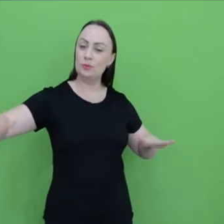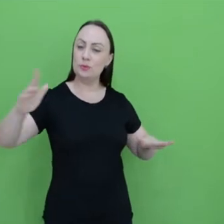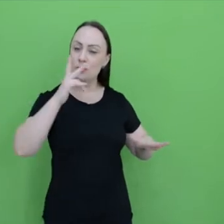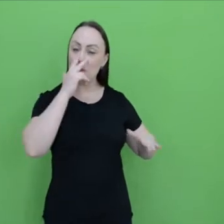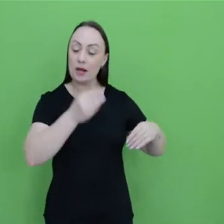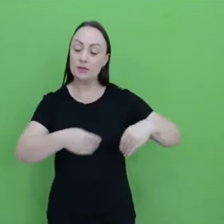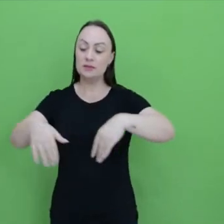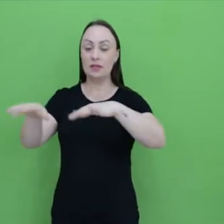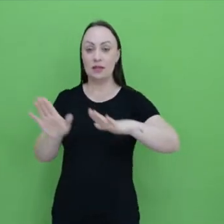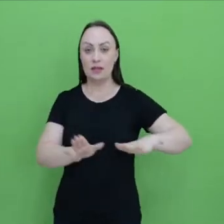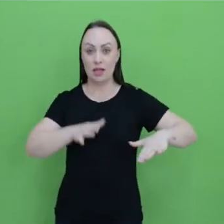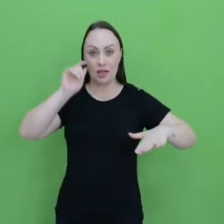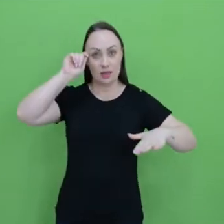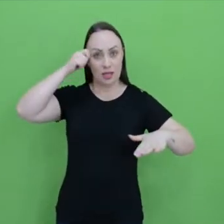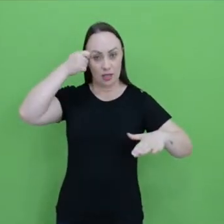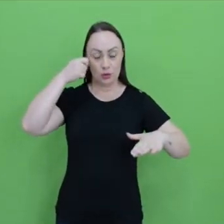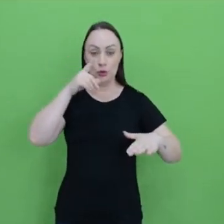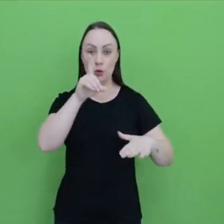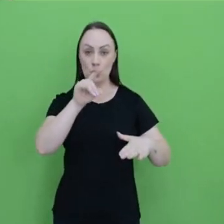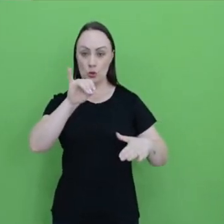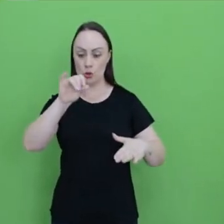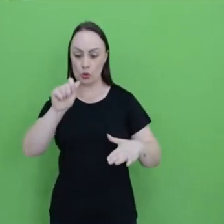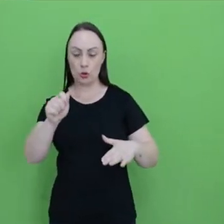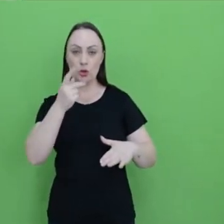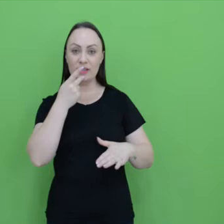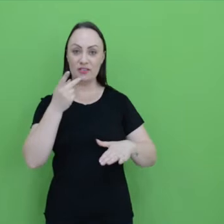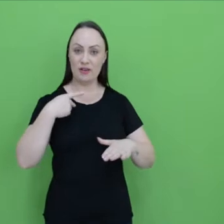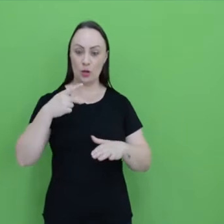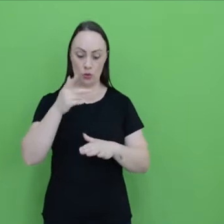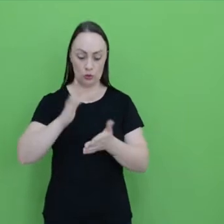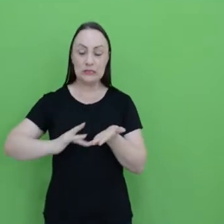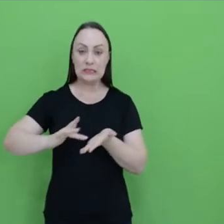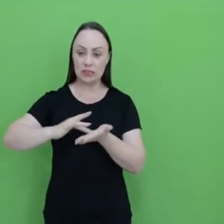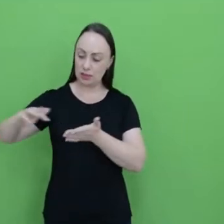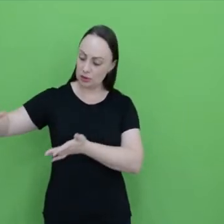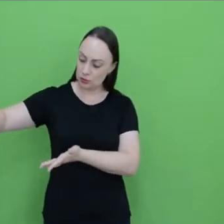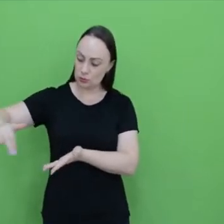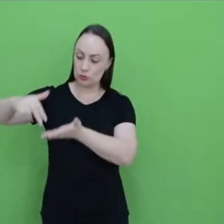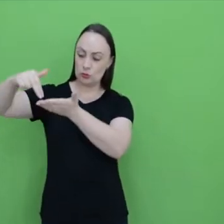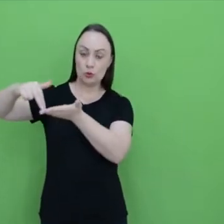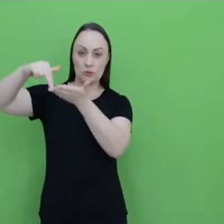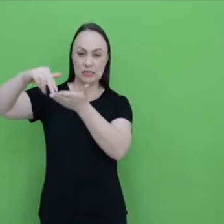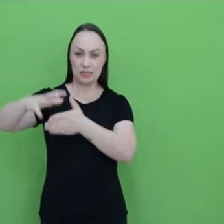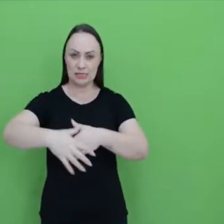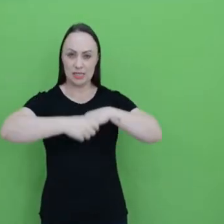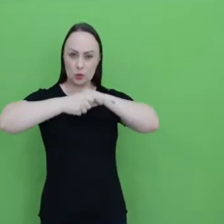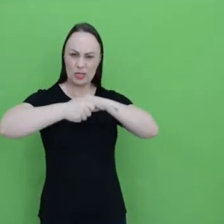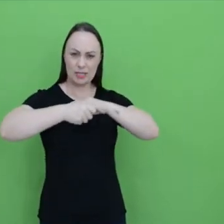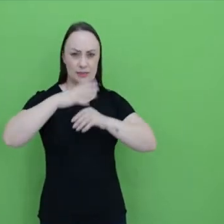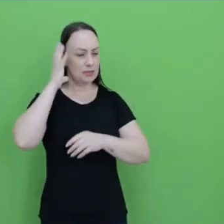negro. Doia disse para que os ciganos subissem nos seus cabelos e se segurassem